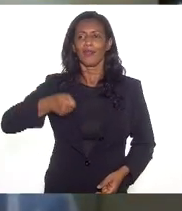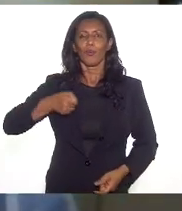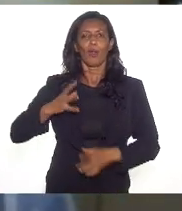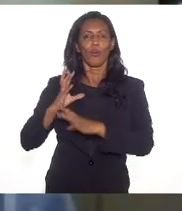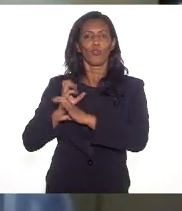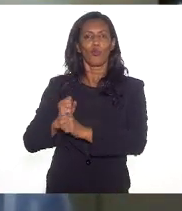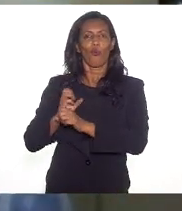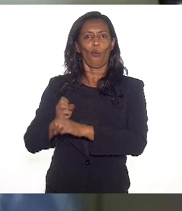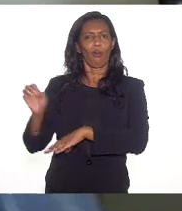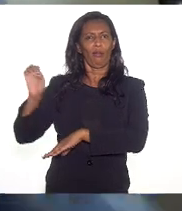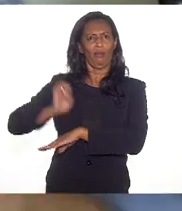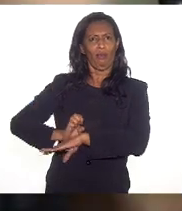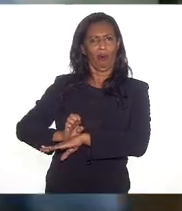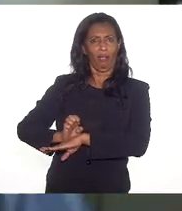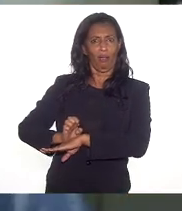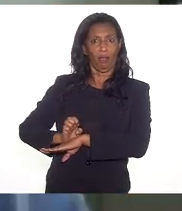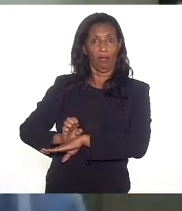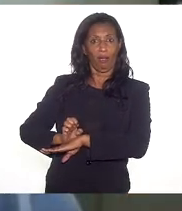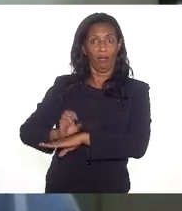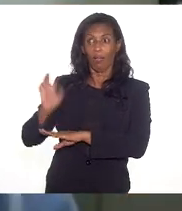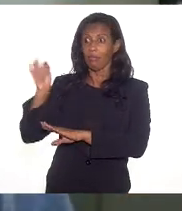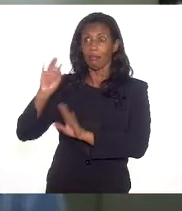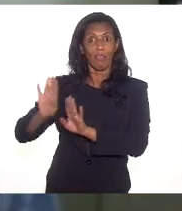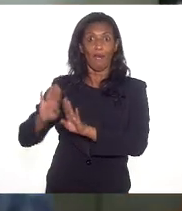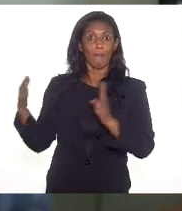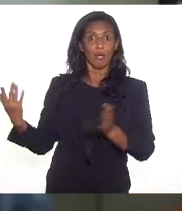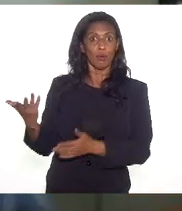Estado que nem está aberta ainda.